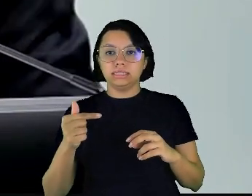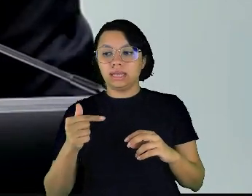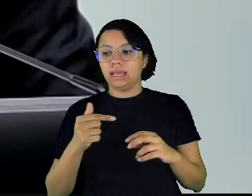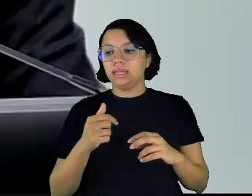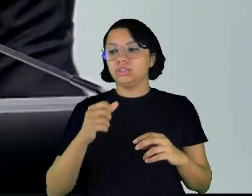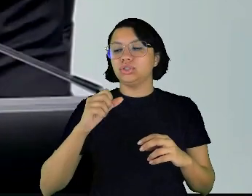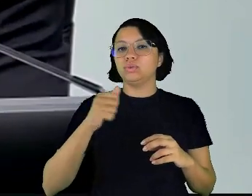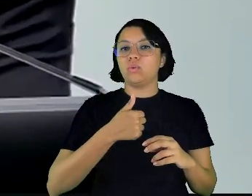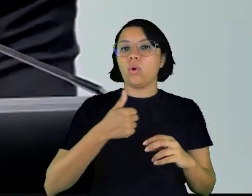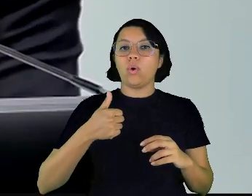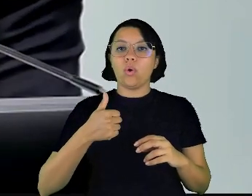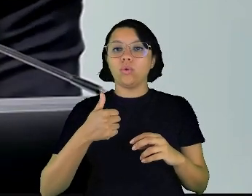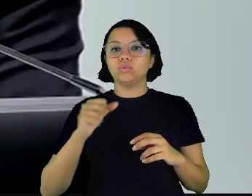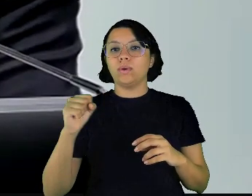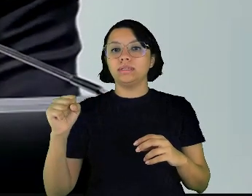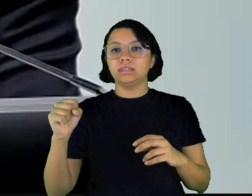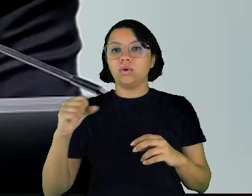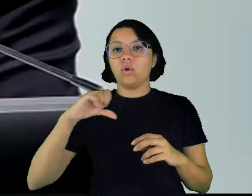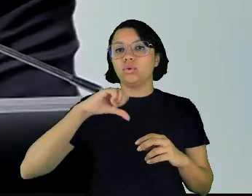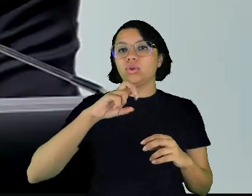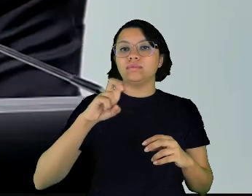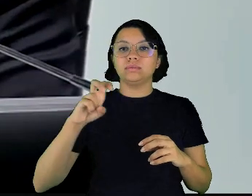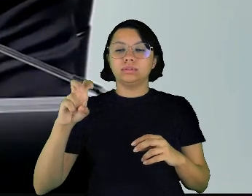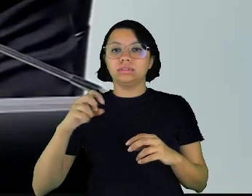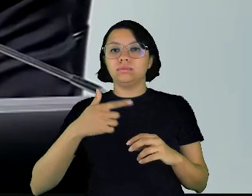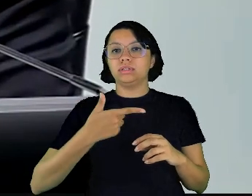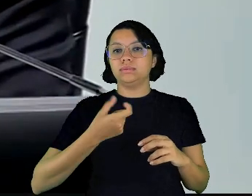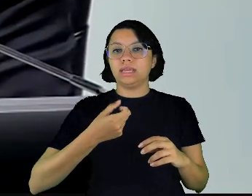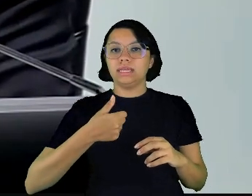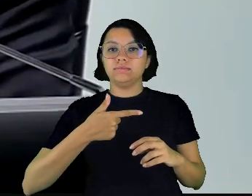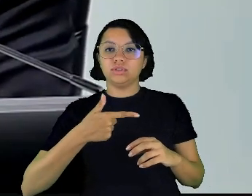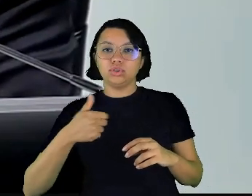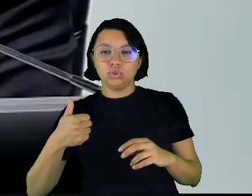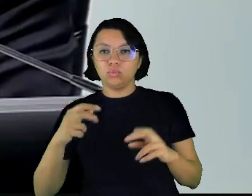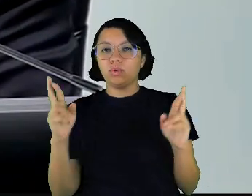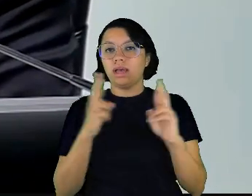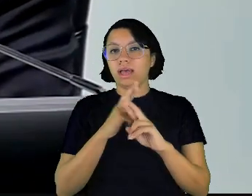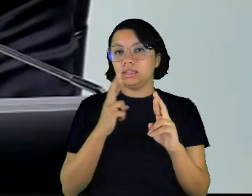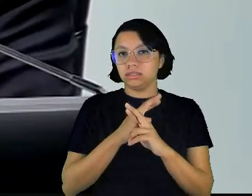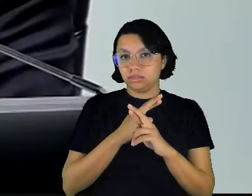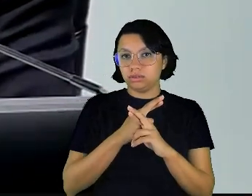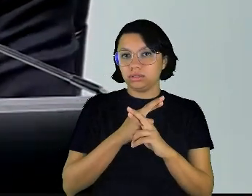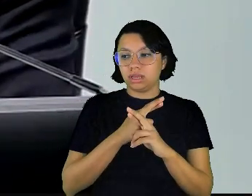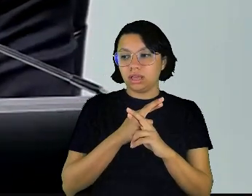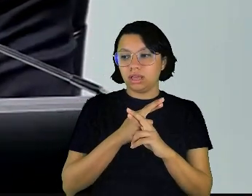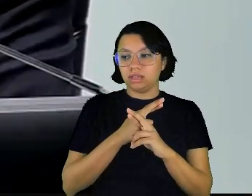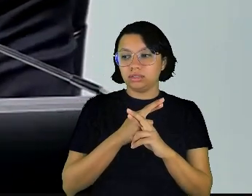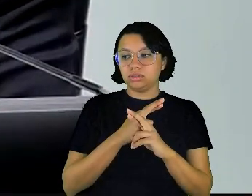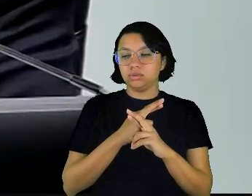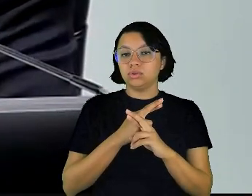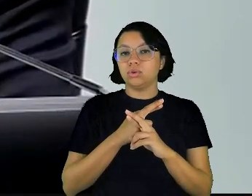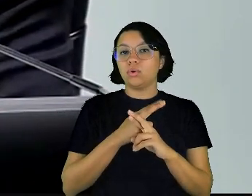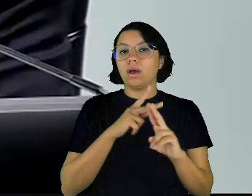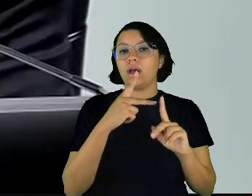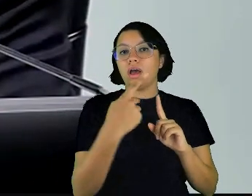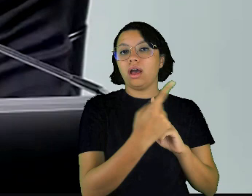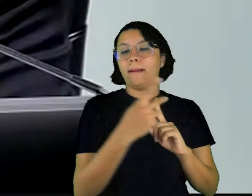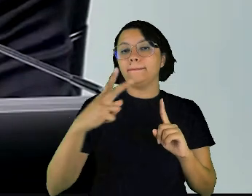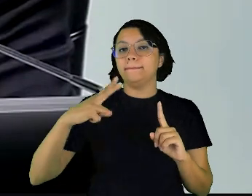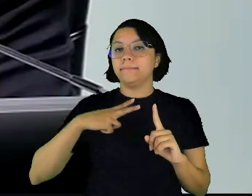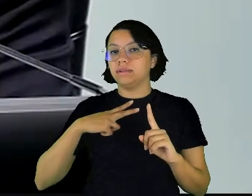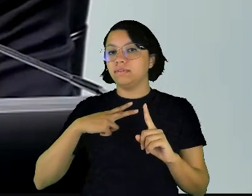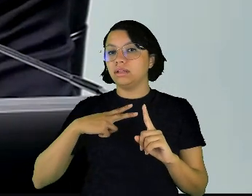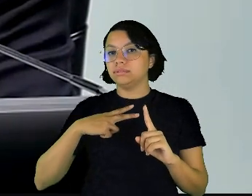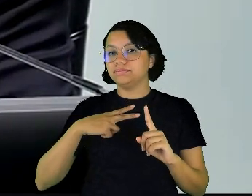1188. O 955 e o 1021, eles estão relacionados basicamente com a previdência privada, né? O regime complementar, facultativo de